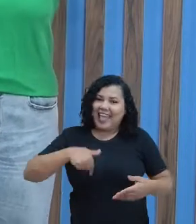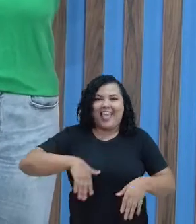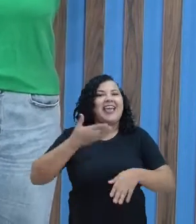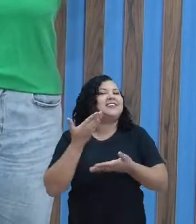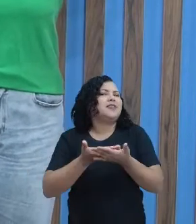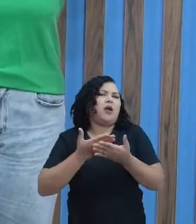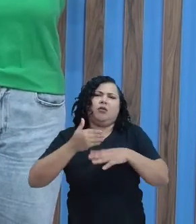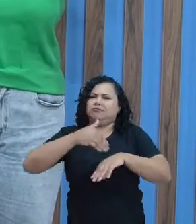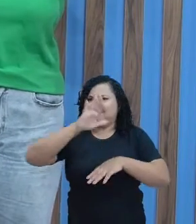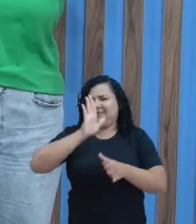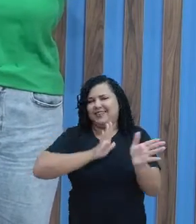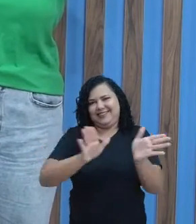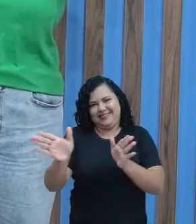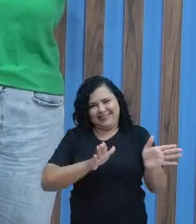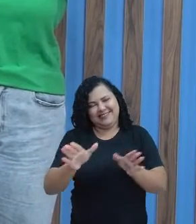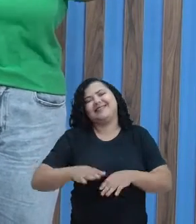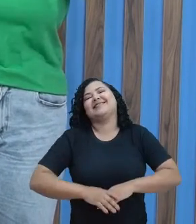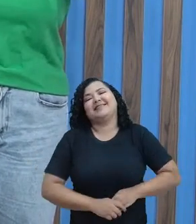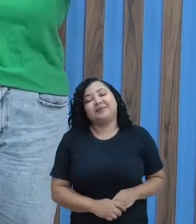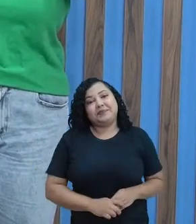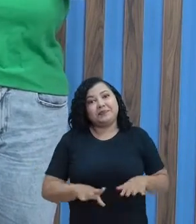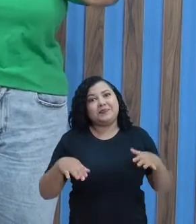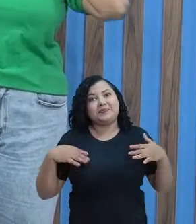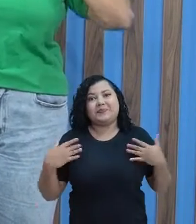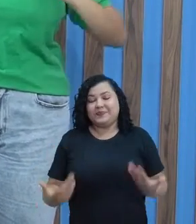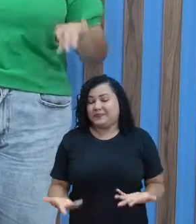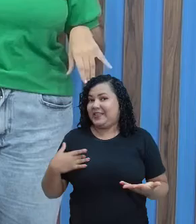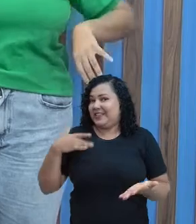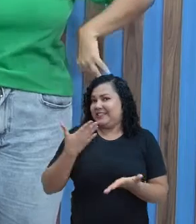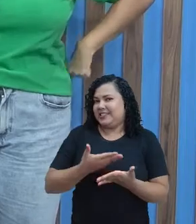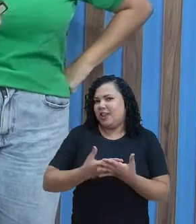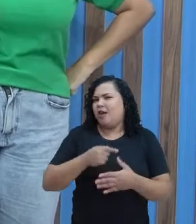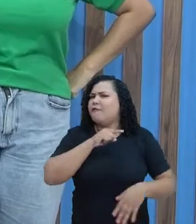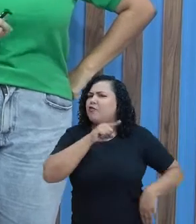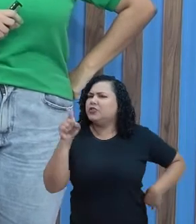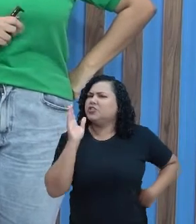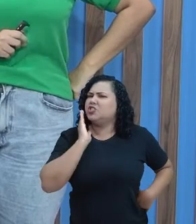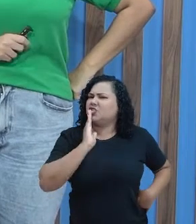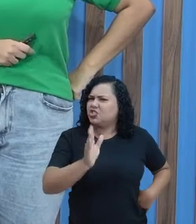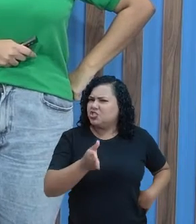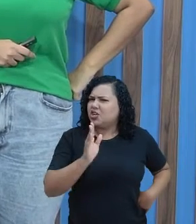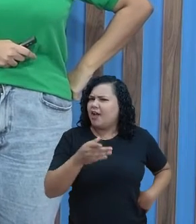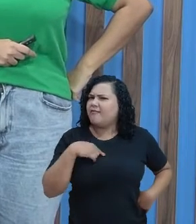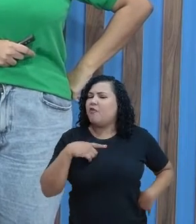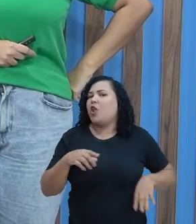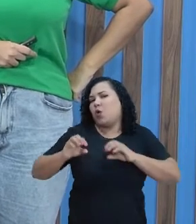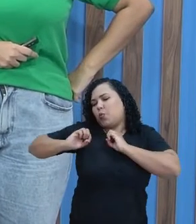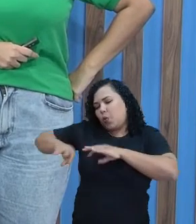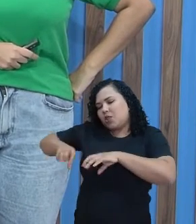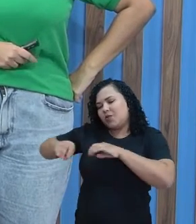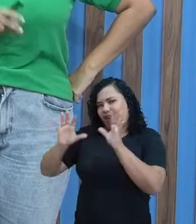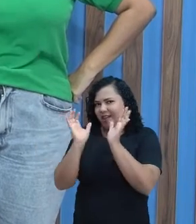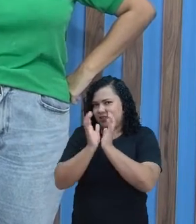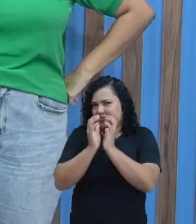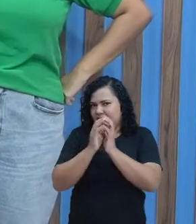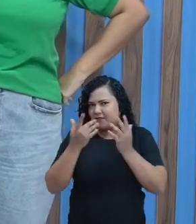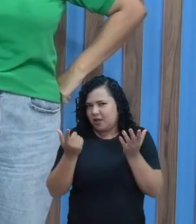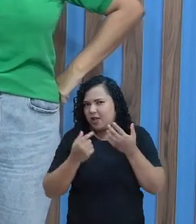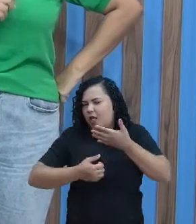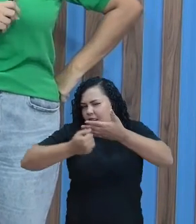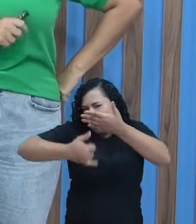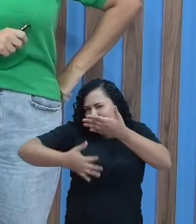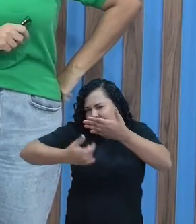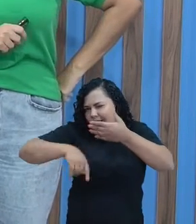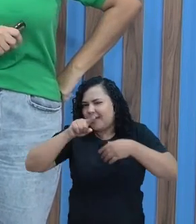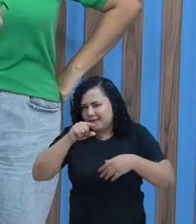aula muito mais acessível. E falando das nossas aulas, vocês já foram no canal Educa Recife checar todas